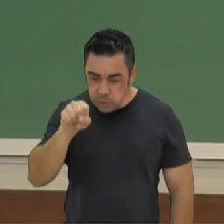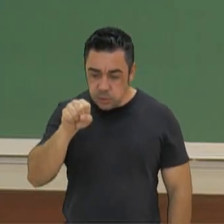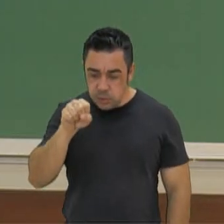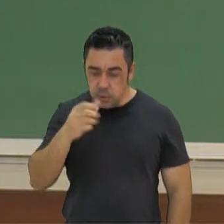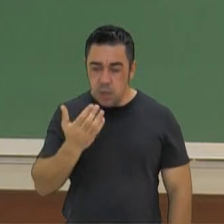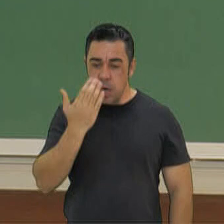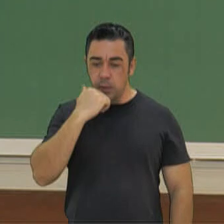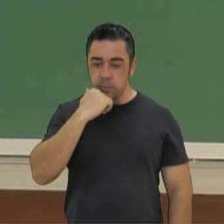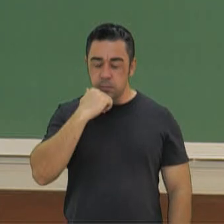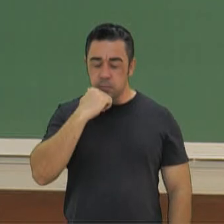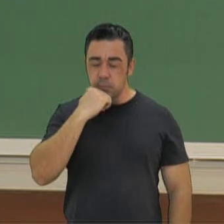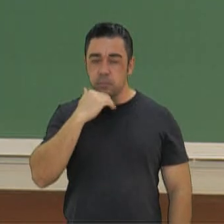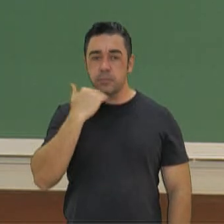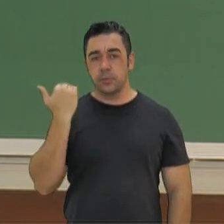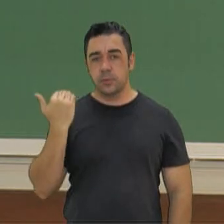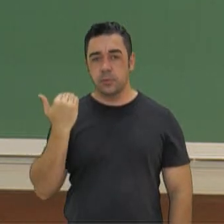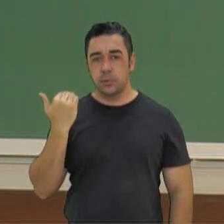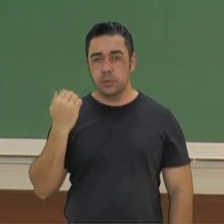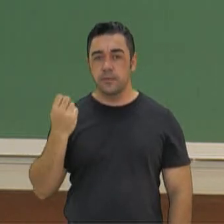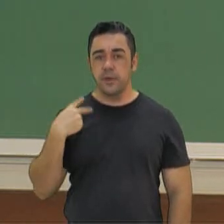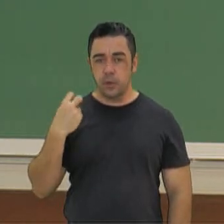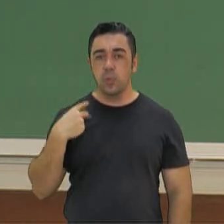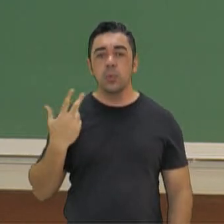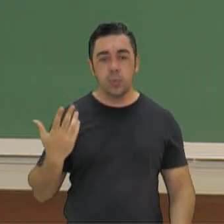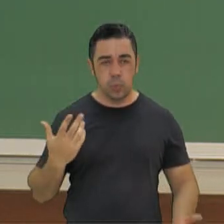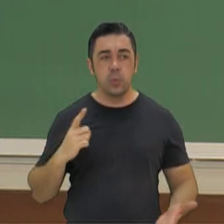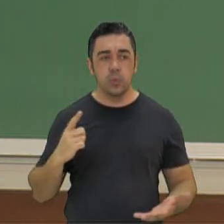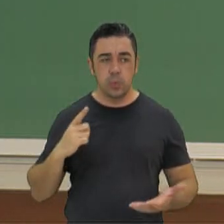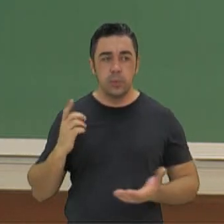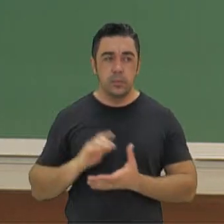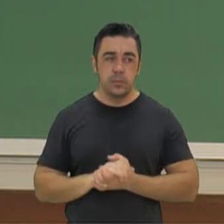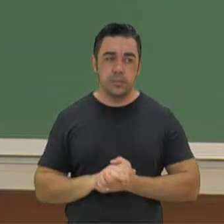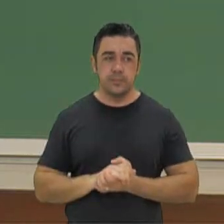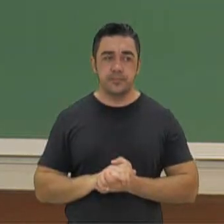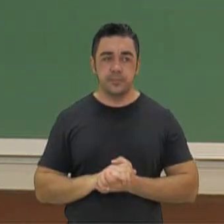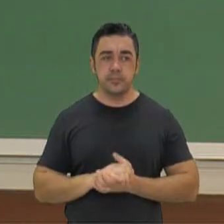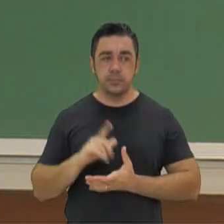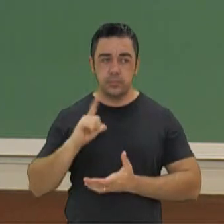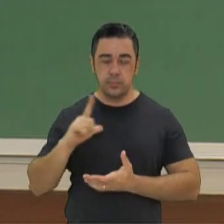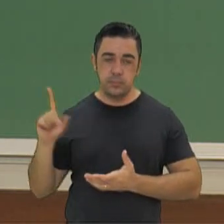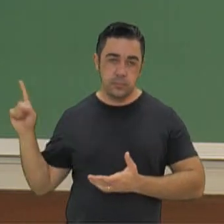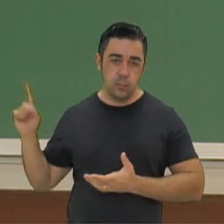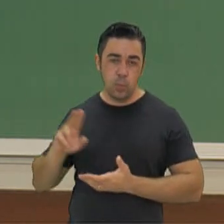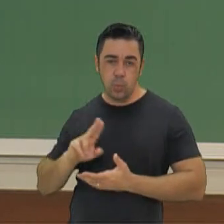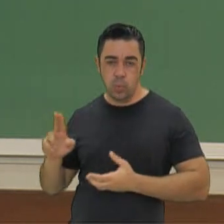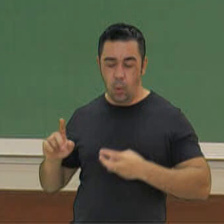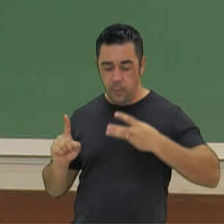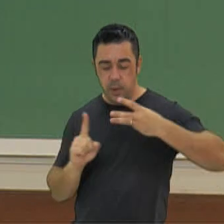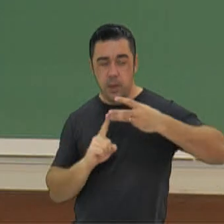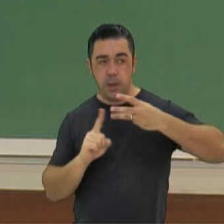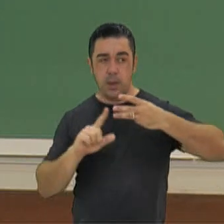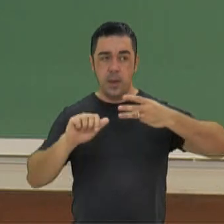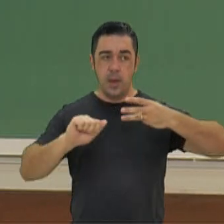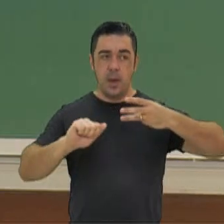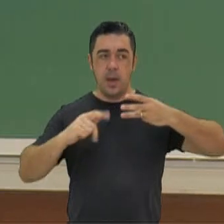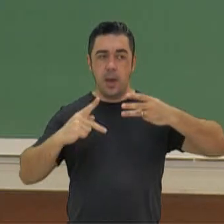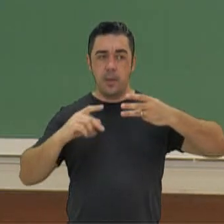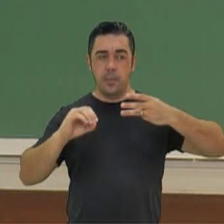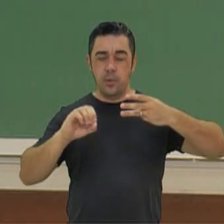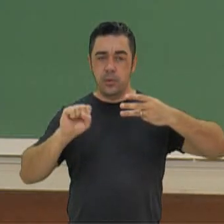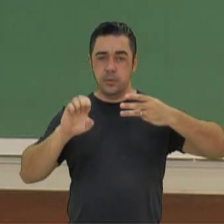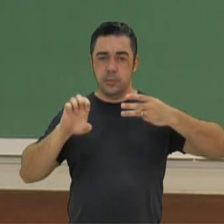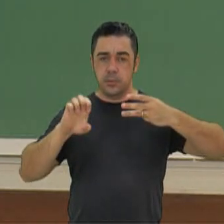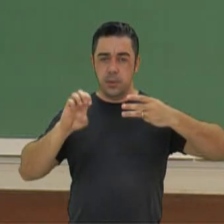sou venenoso ou eu sou peçonhento. Tá? Então, quando eu tenho uma forma de advertir meu predador,